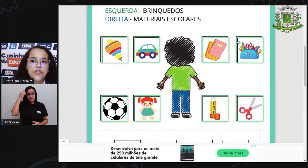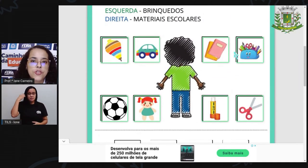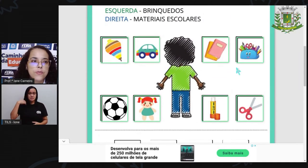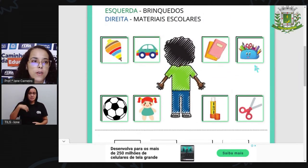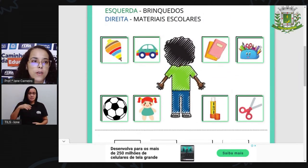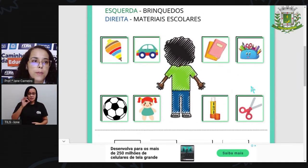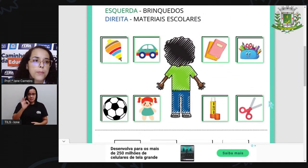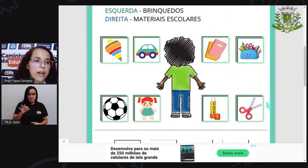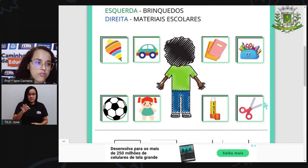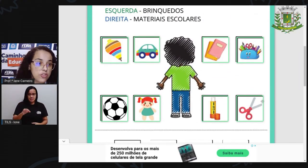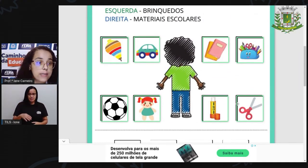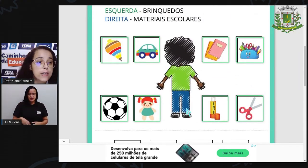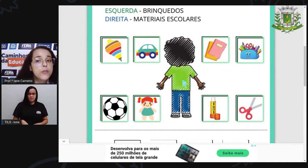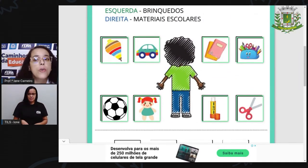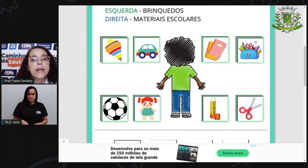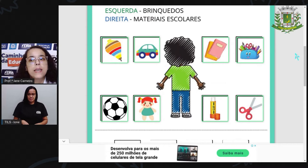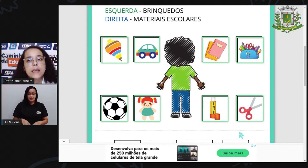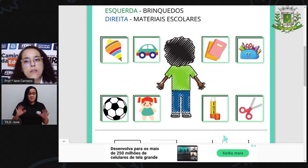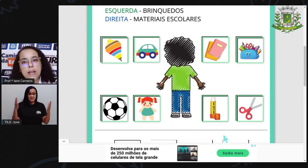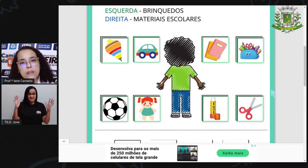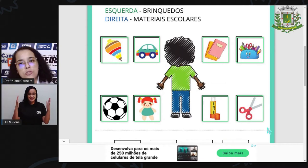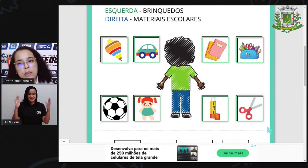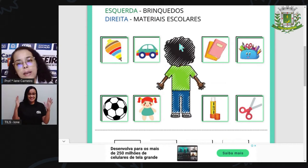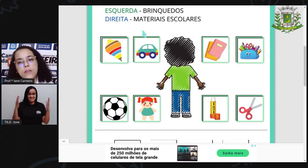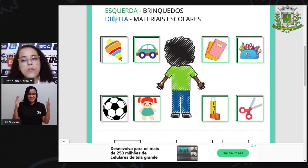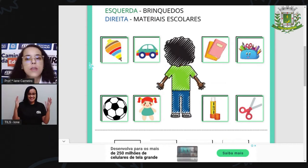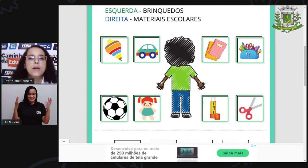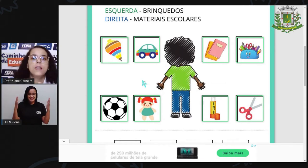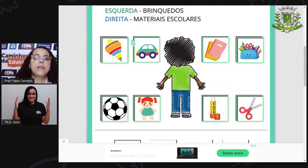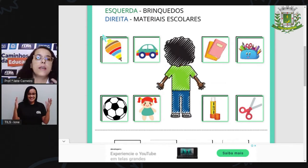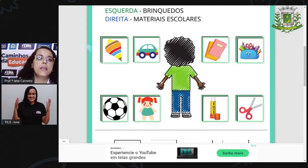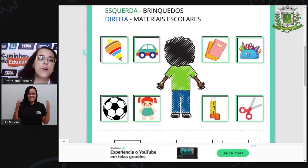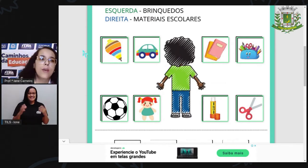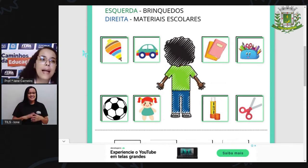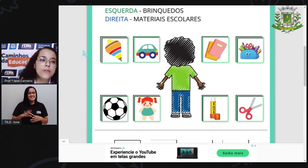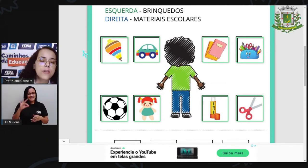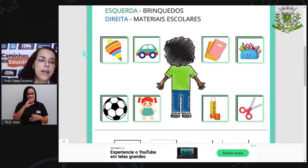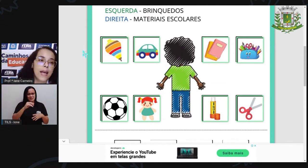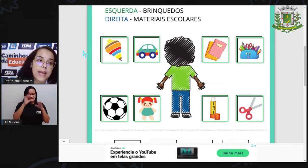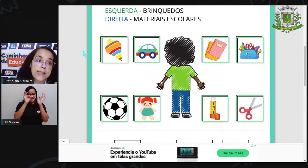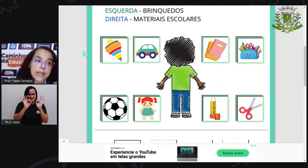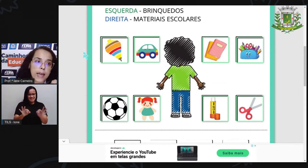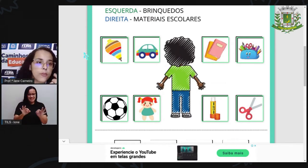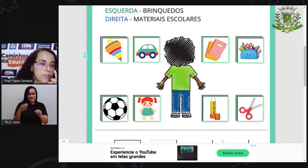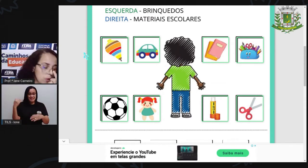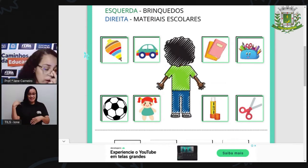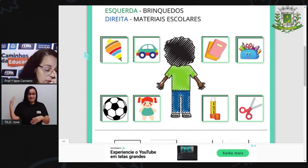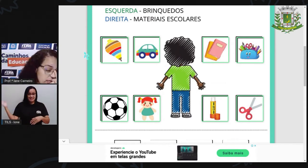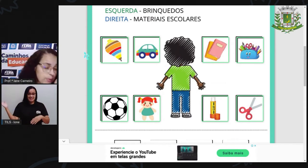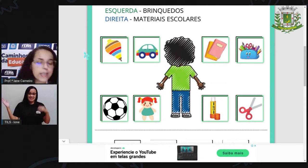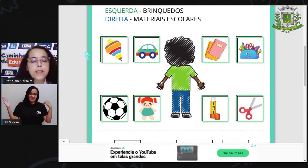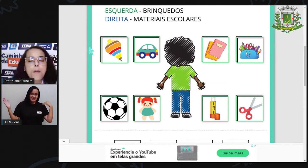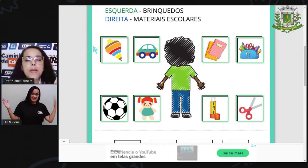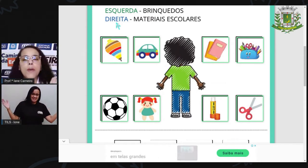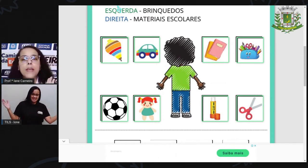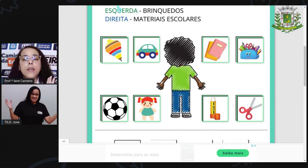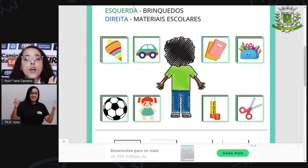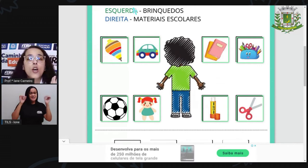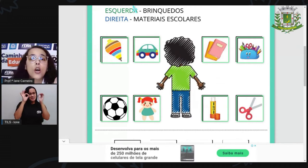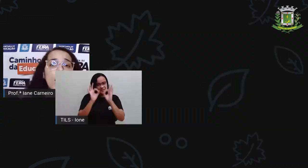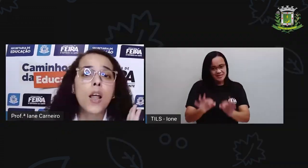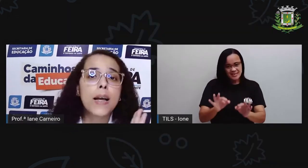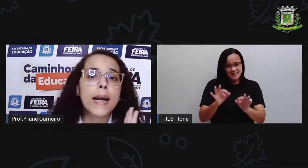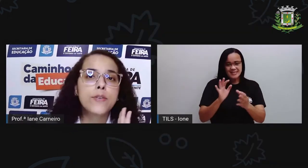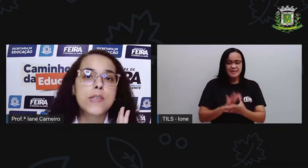Tudo verdinho, ó. A gente acertou. Aqui é o lado direito. E aqui é o lado esquerdo. Então quero ver se você tá sabendo aí.